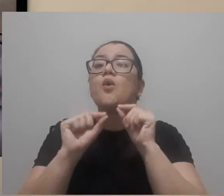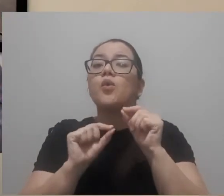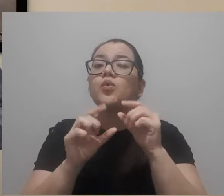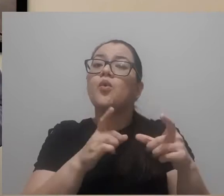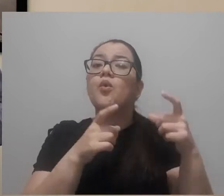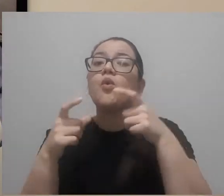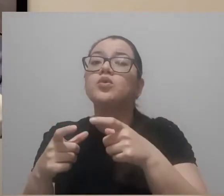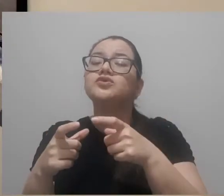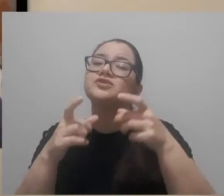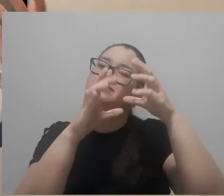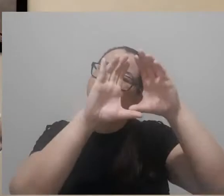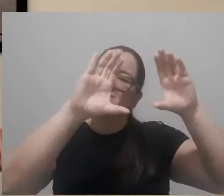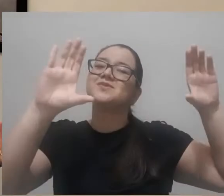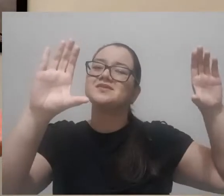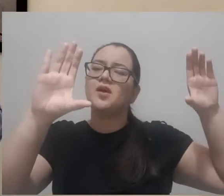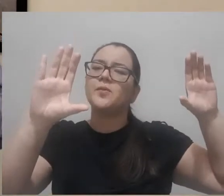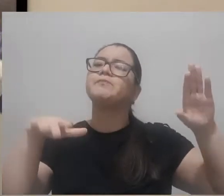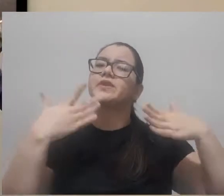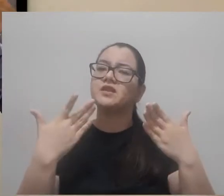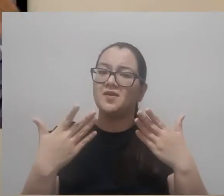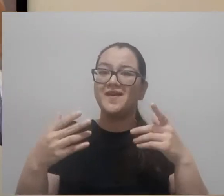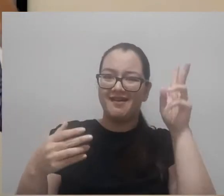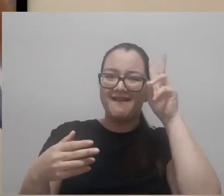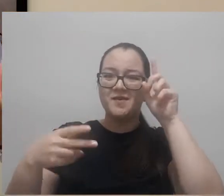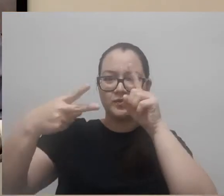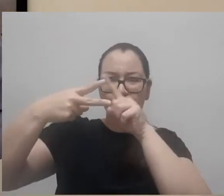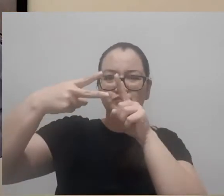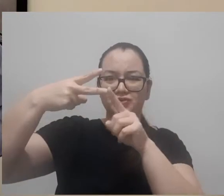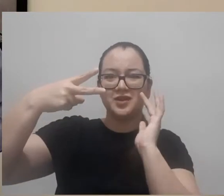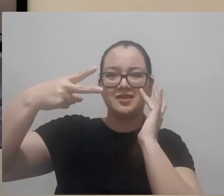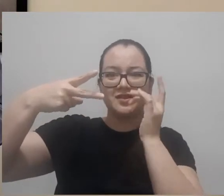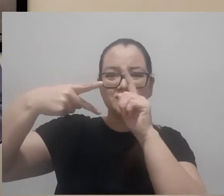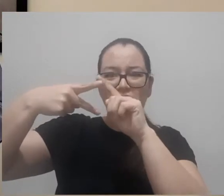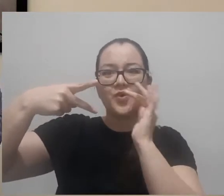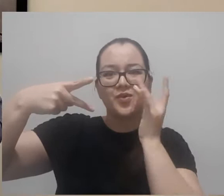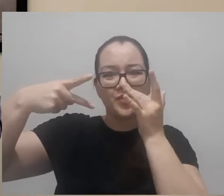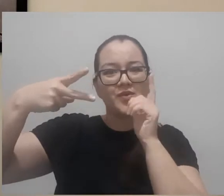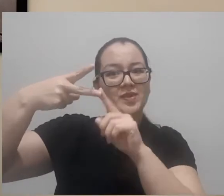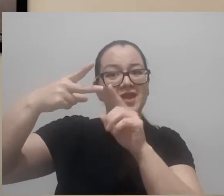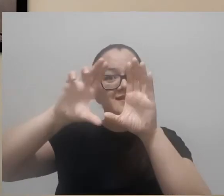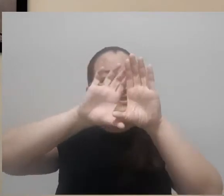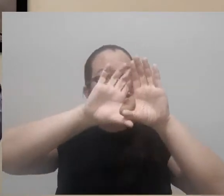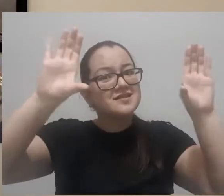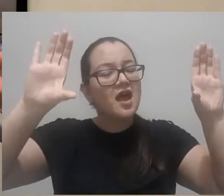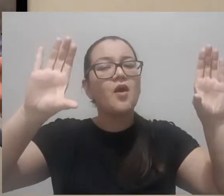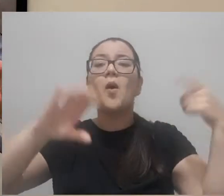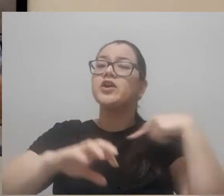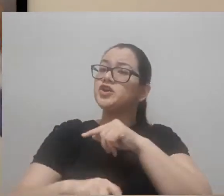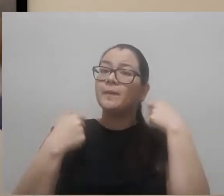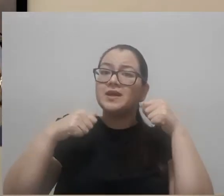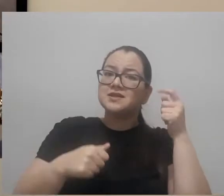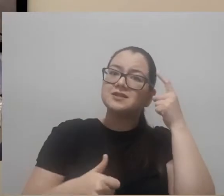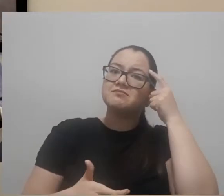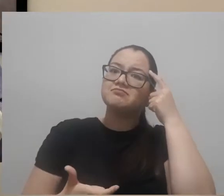outra palavra extremamente necessária, né, que é necessário nós ressaltarmos, porque é um assunto,